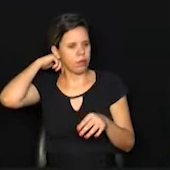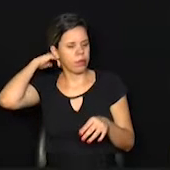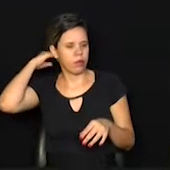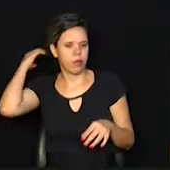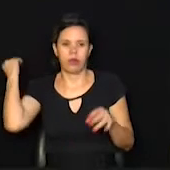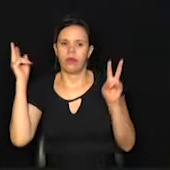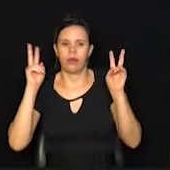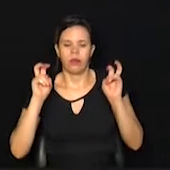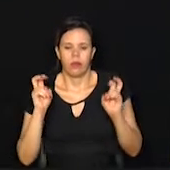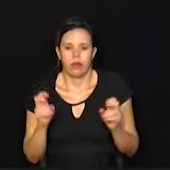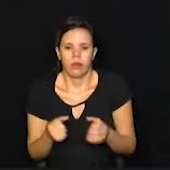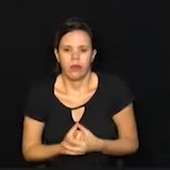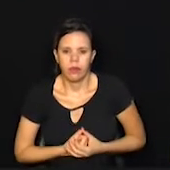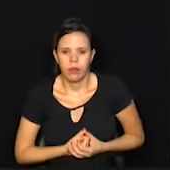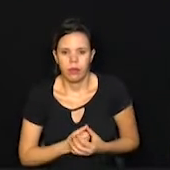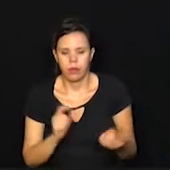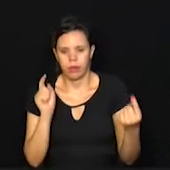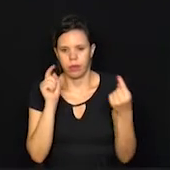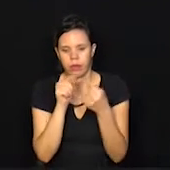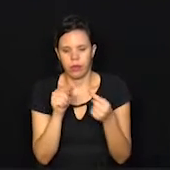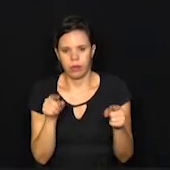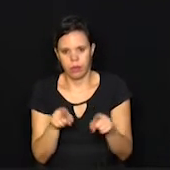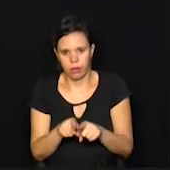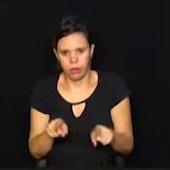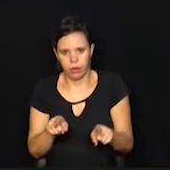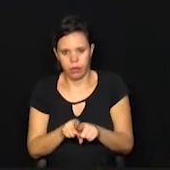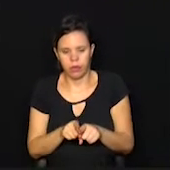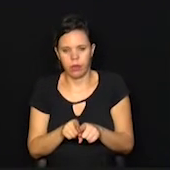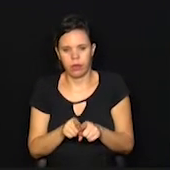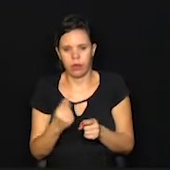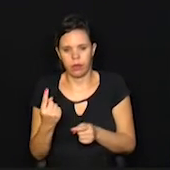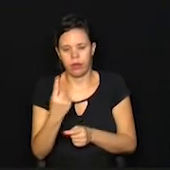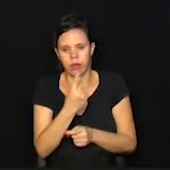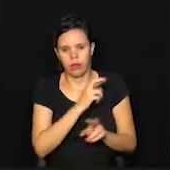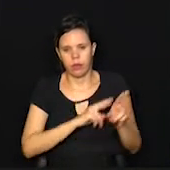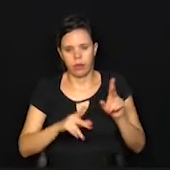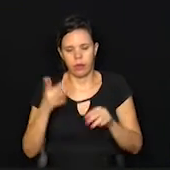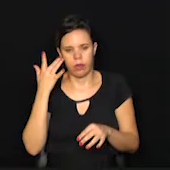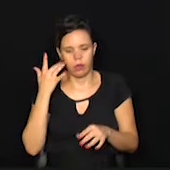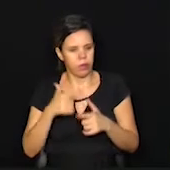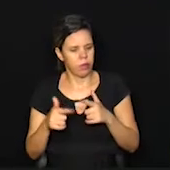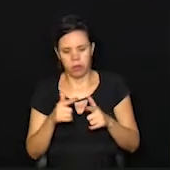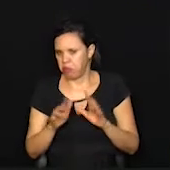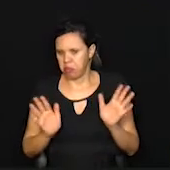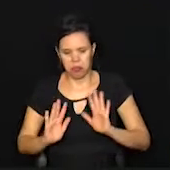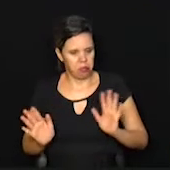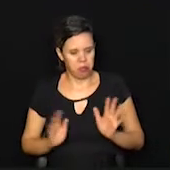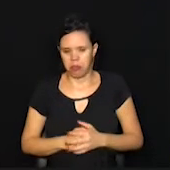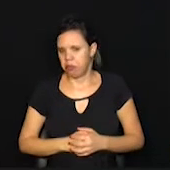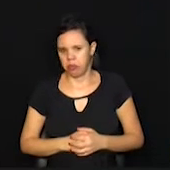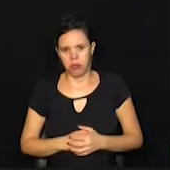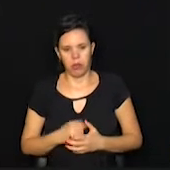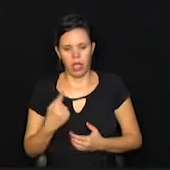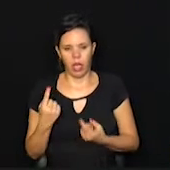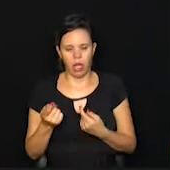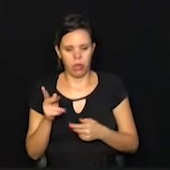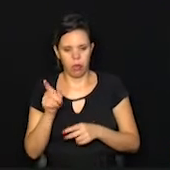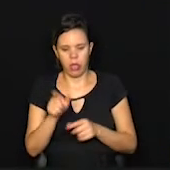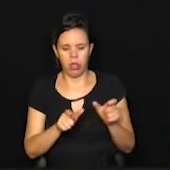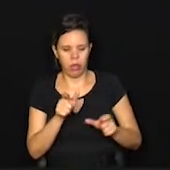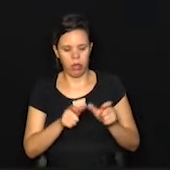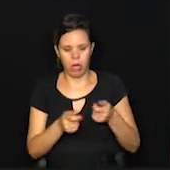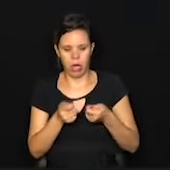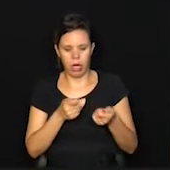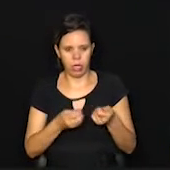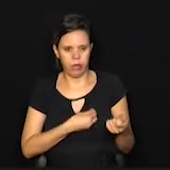trato esse assunto como assunto objetivo mas também subjetivo e não acho que haja problema nenhum nisso é quem lida com esses